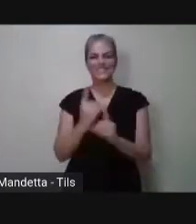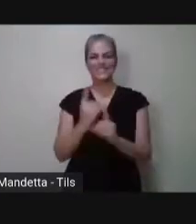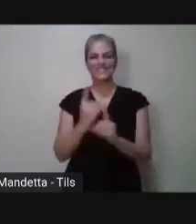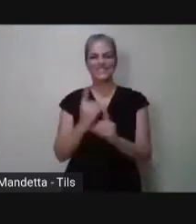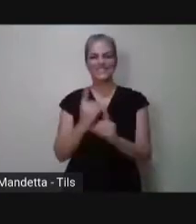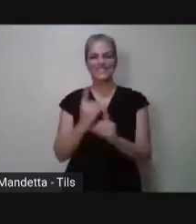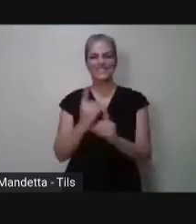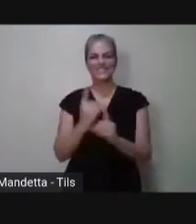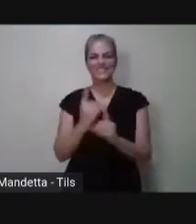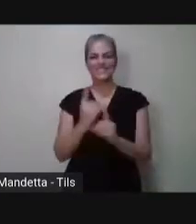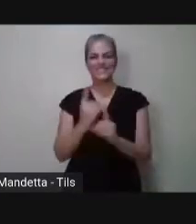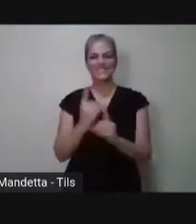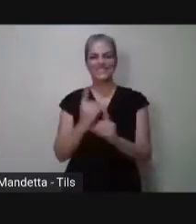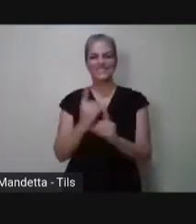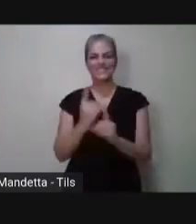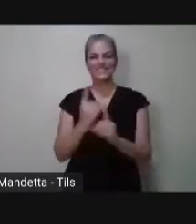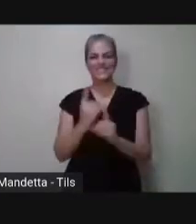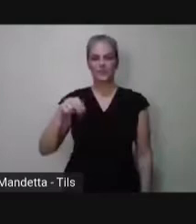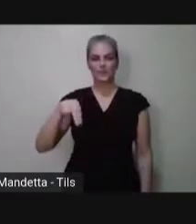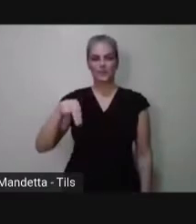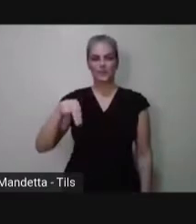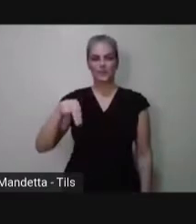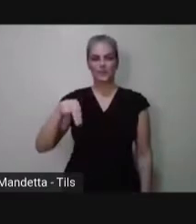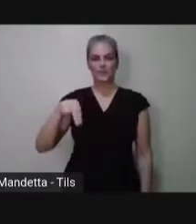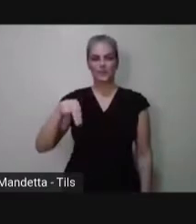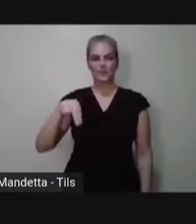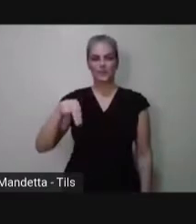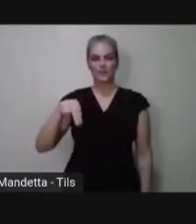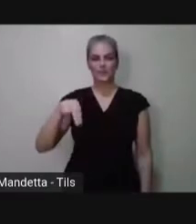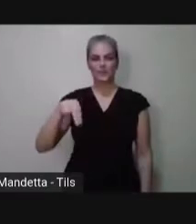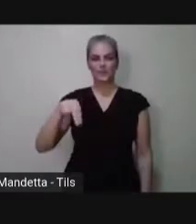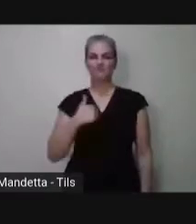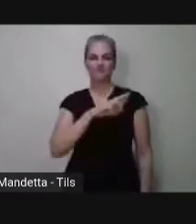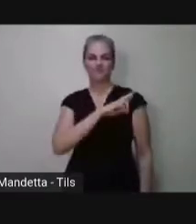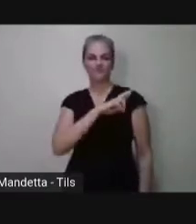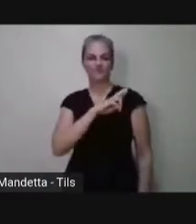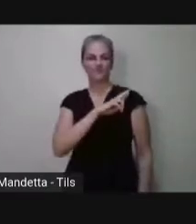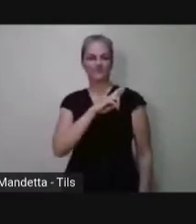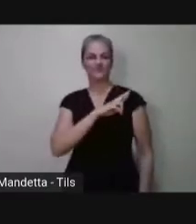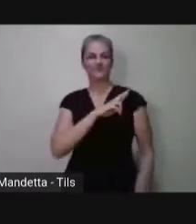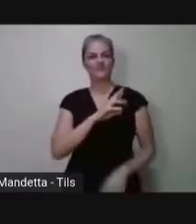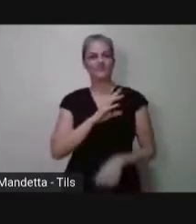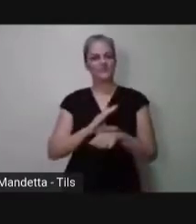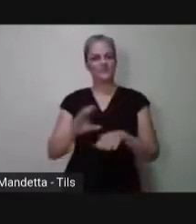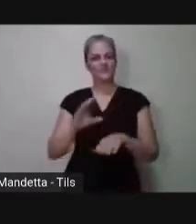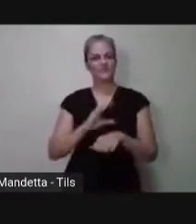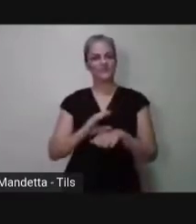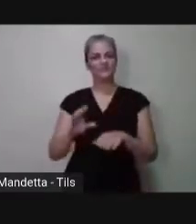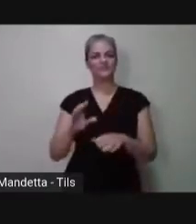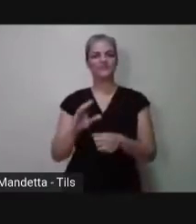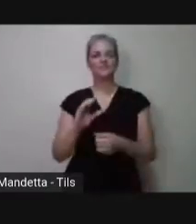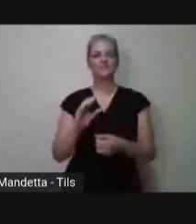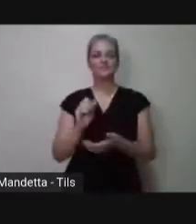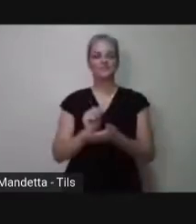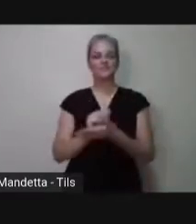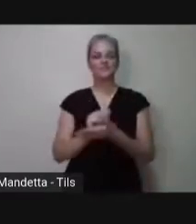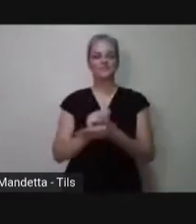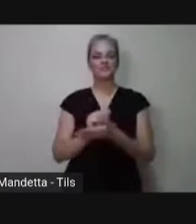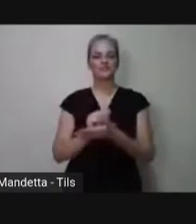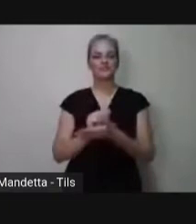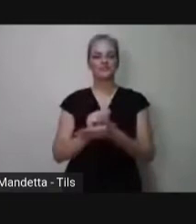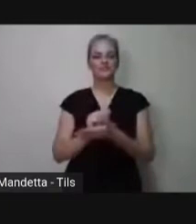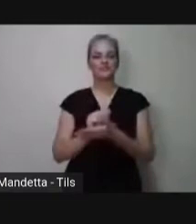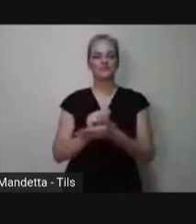do curso de extensão em alfabetização e produção de materiais para estudantes com deficiência na modalidade